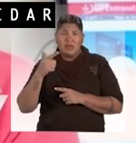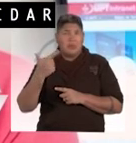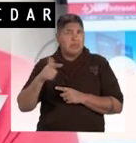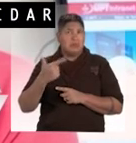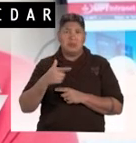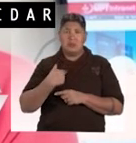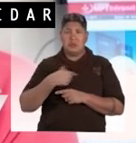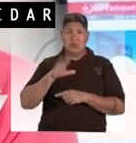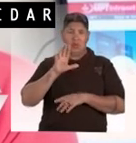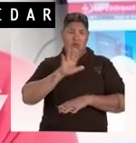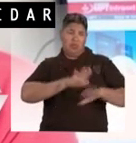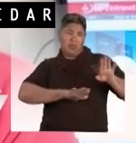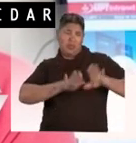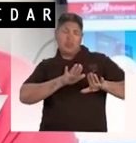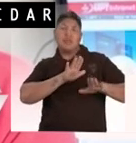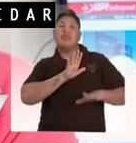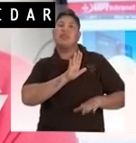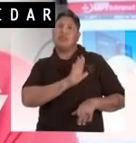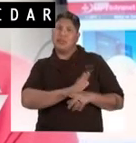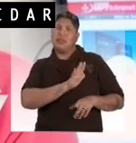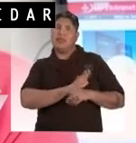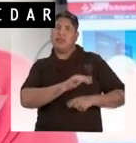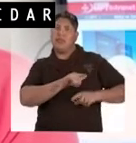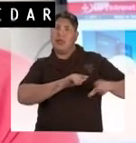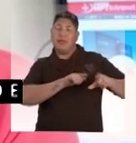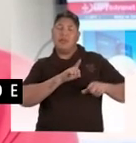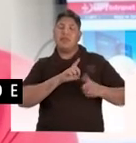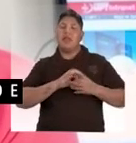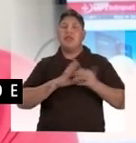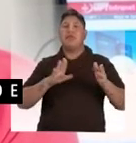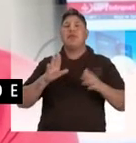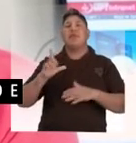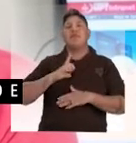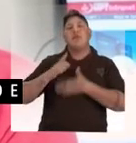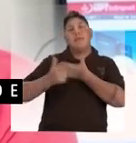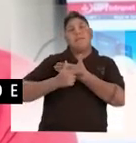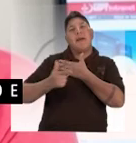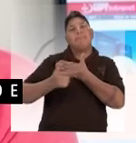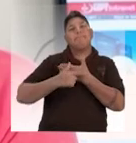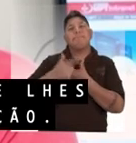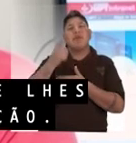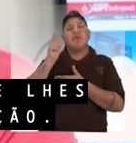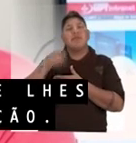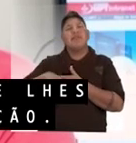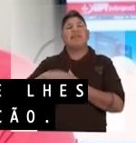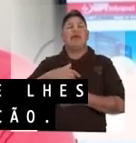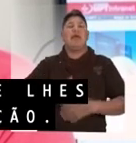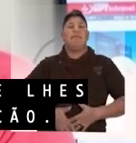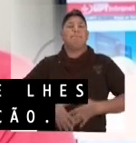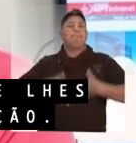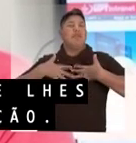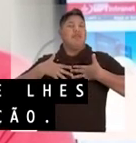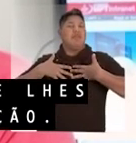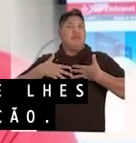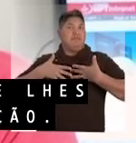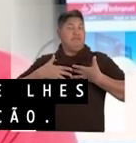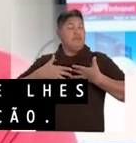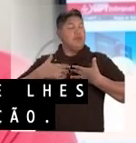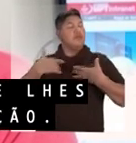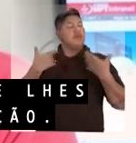que você, sem descuidar do seu trabalho, você tem a liberdade para desempenhar algumas atividades que te